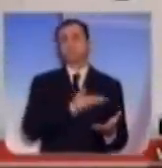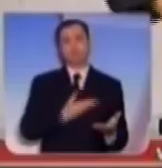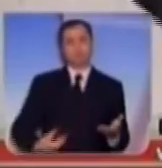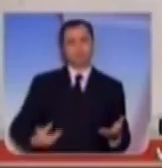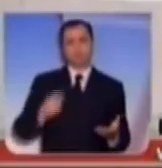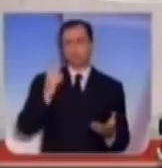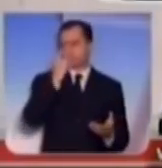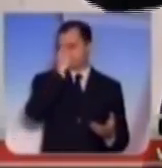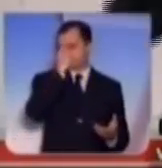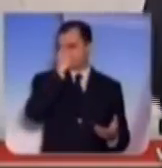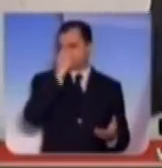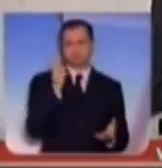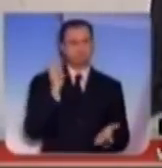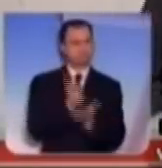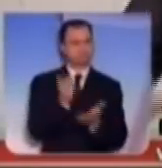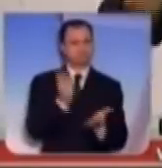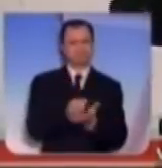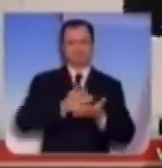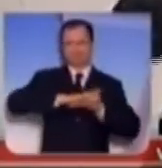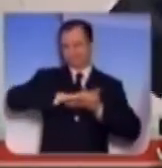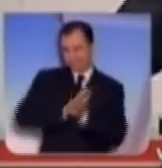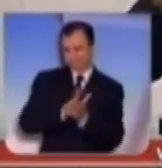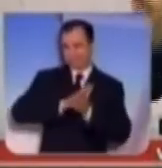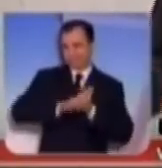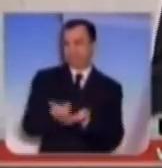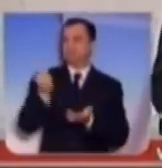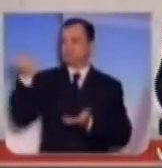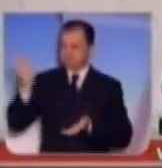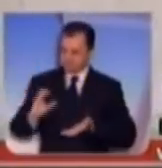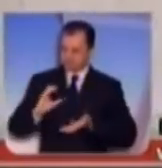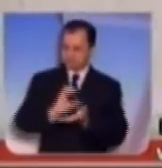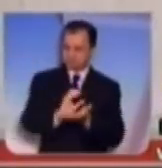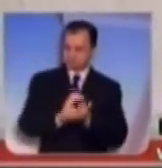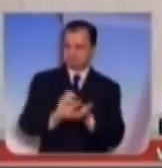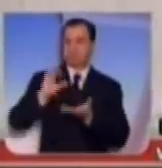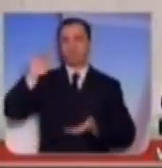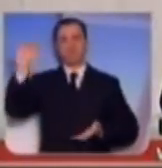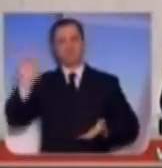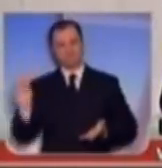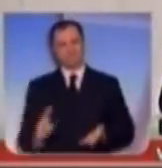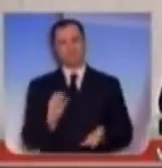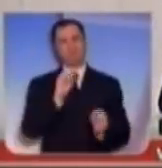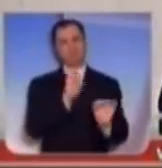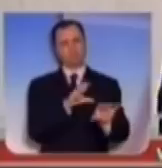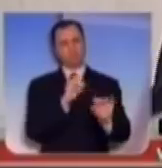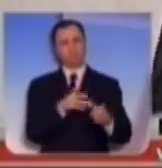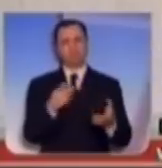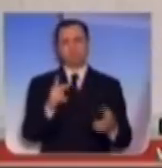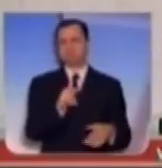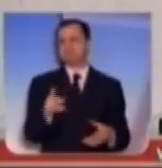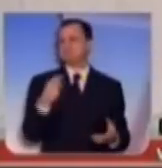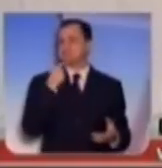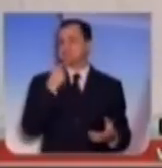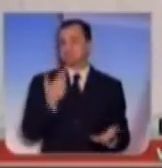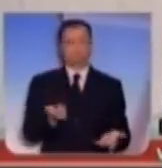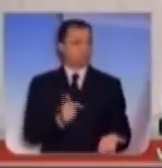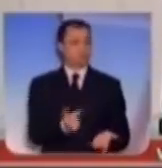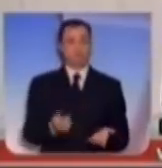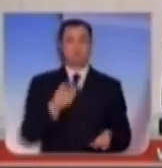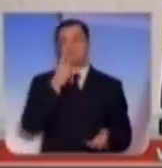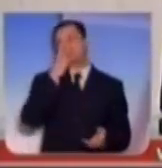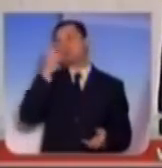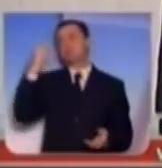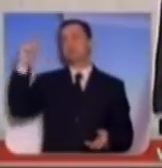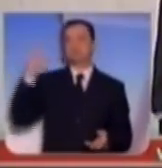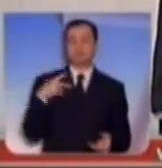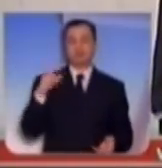Alckmin continua também destruindo a carreira, não investe, não valoriza os professores da rede estadual. Mas me parece que o